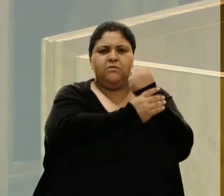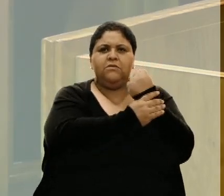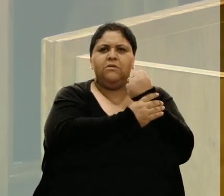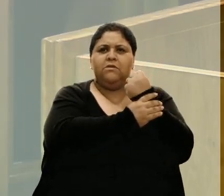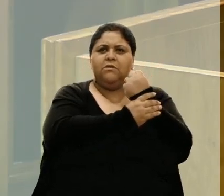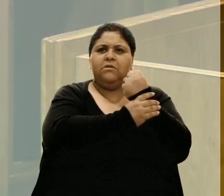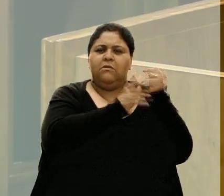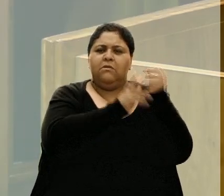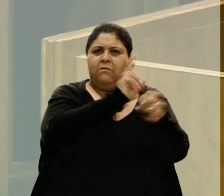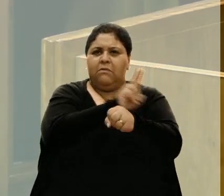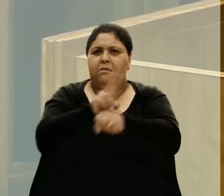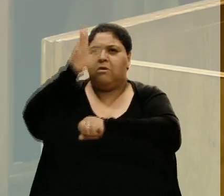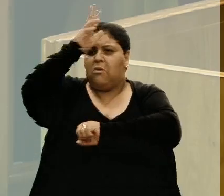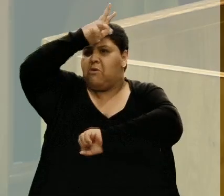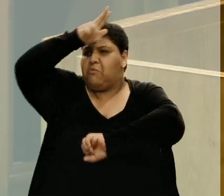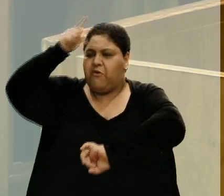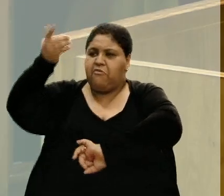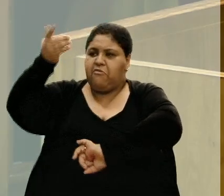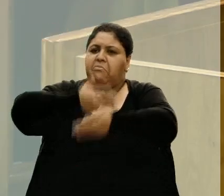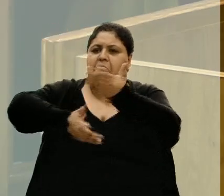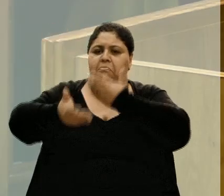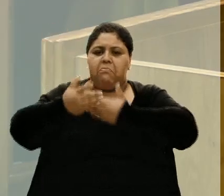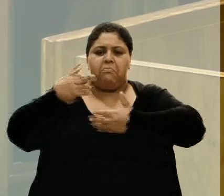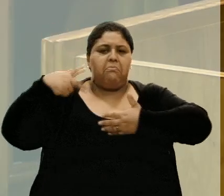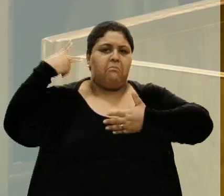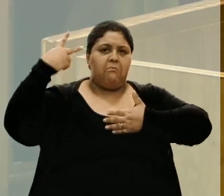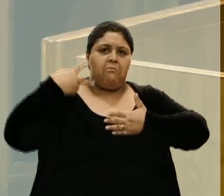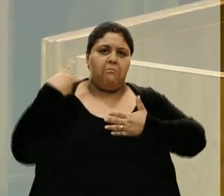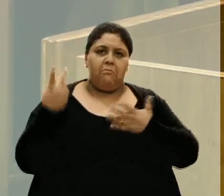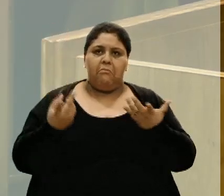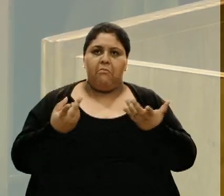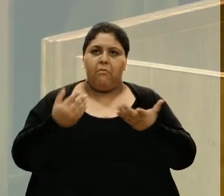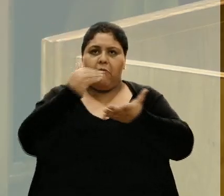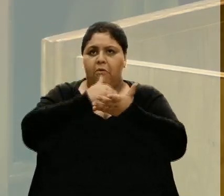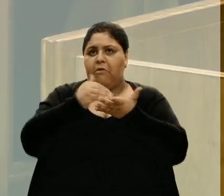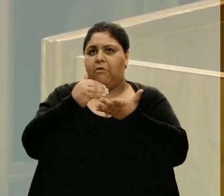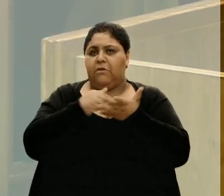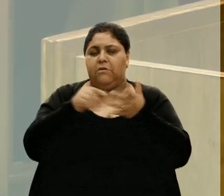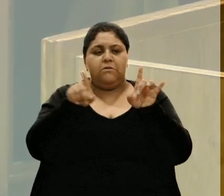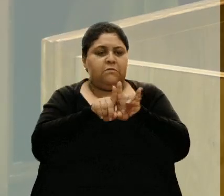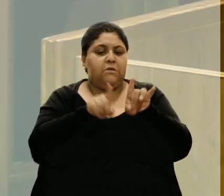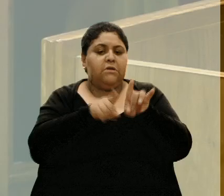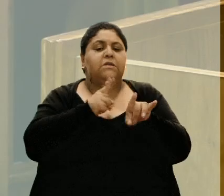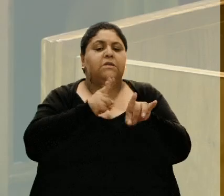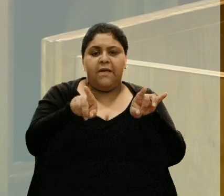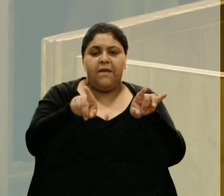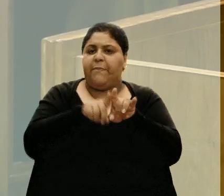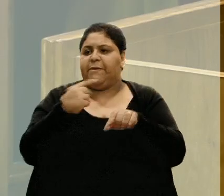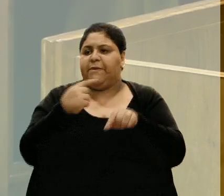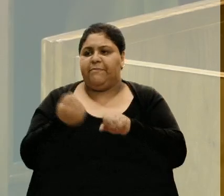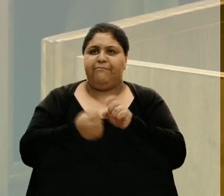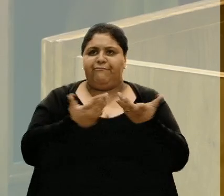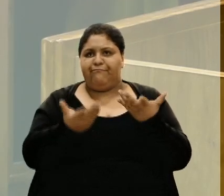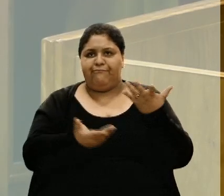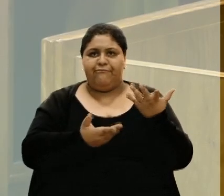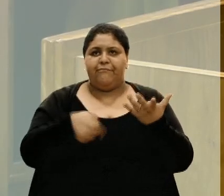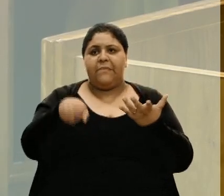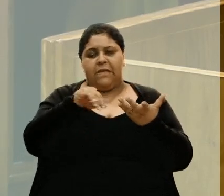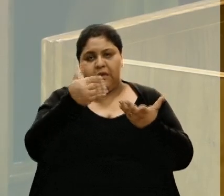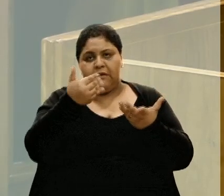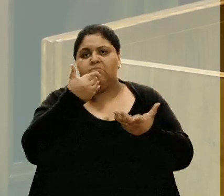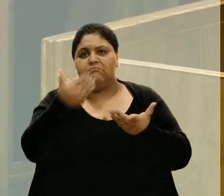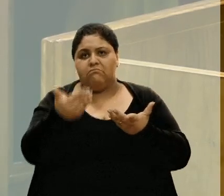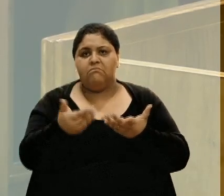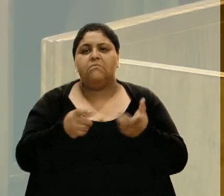que o prefeito atendeu o vereador tal, que o secretário tal sempre atende, então aqui nós vamos pedir